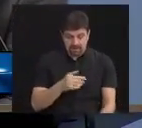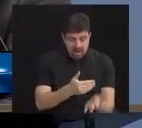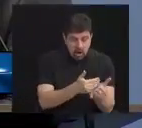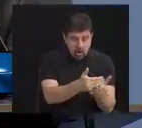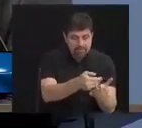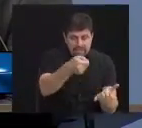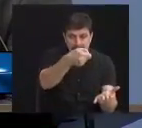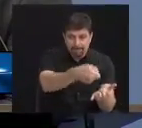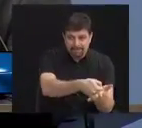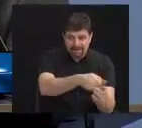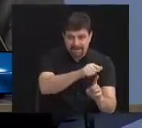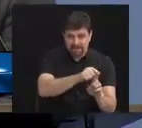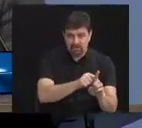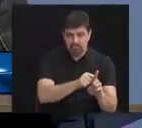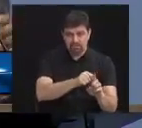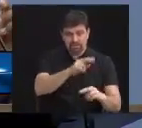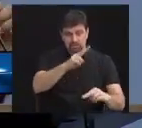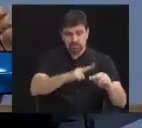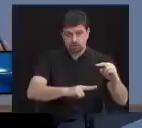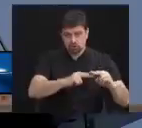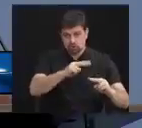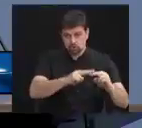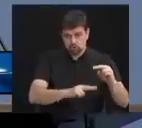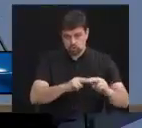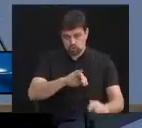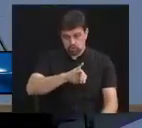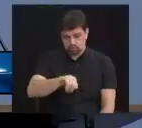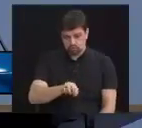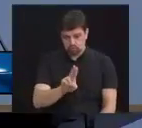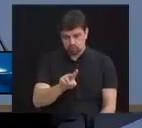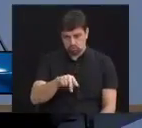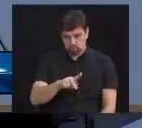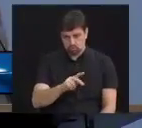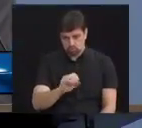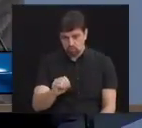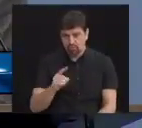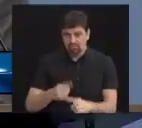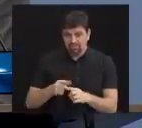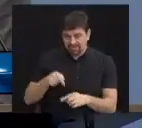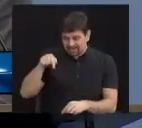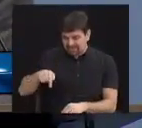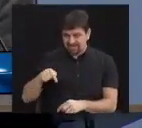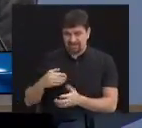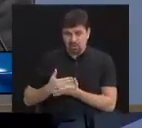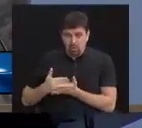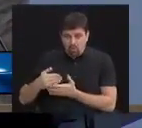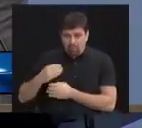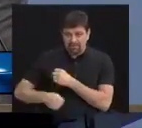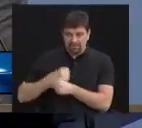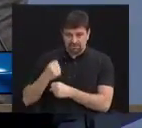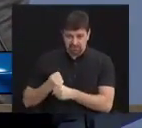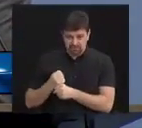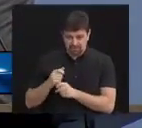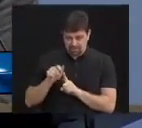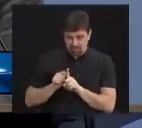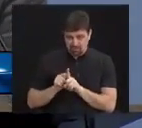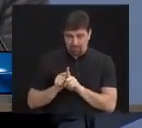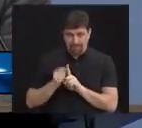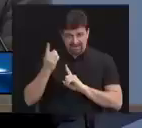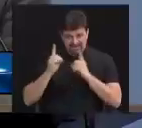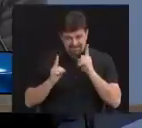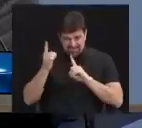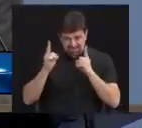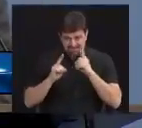nesse país sabe que o mês de janeiro e os meses de fevereiro são os meses de maior